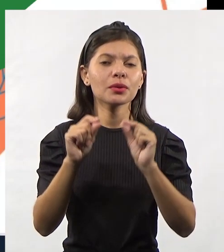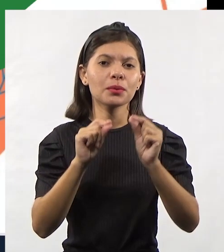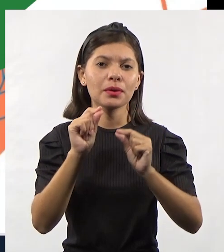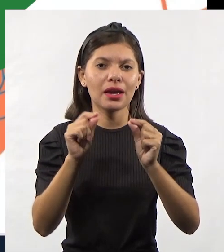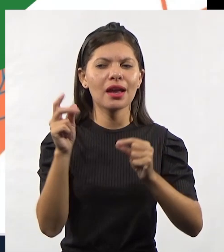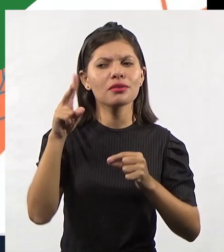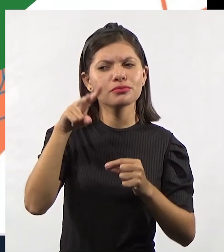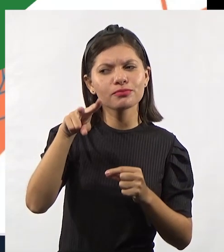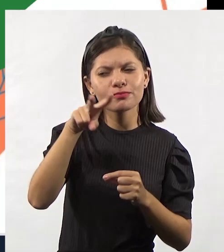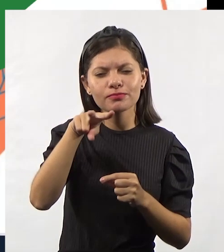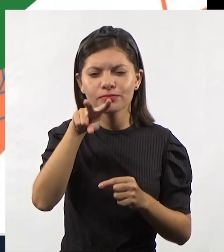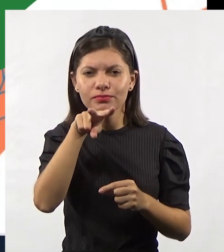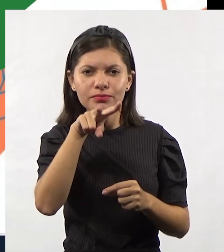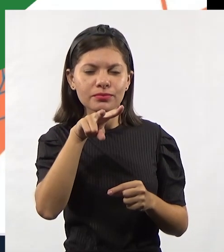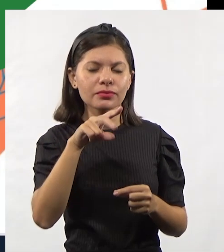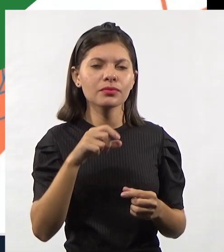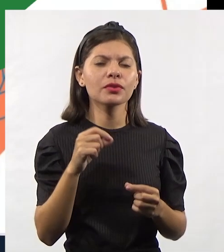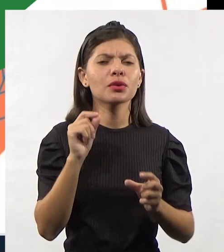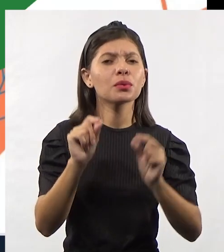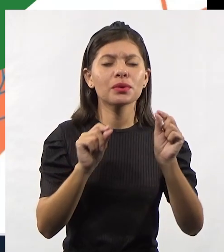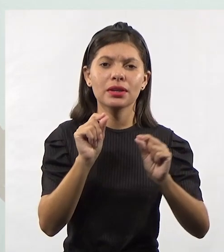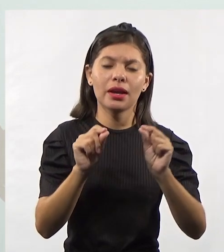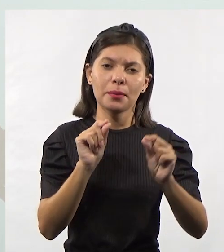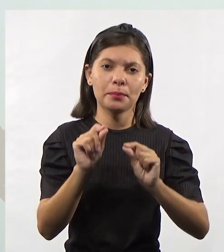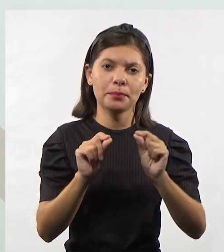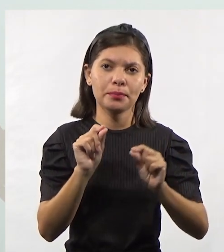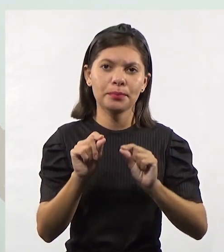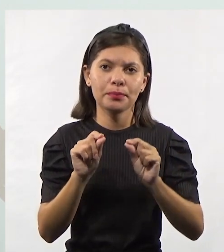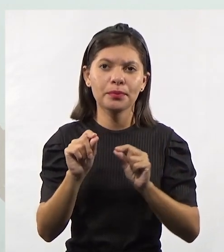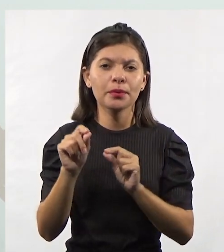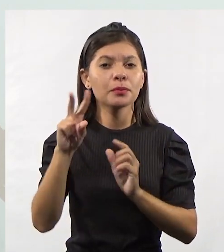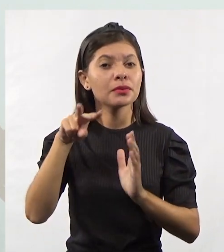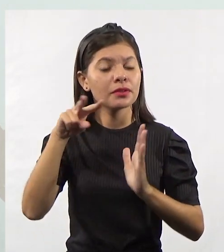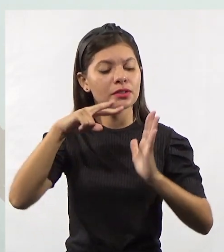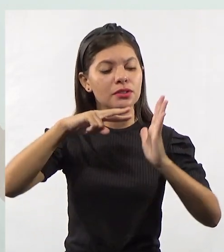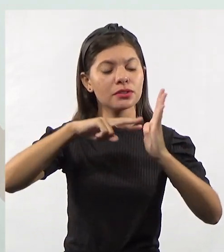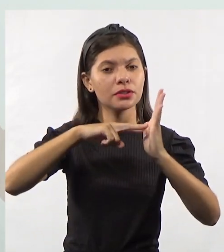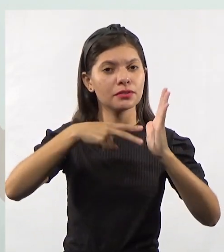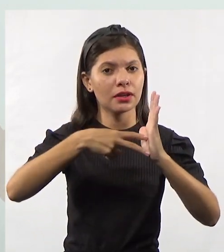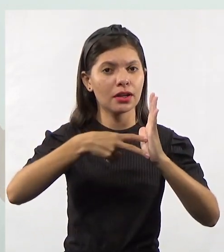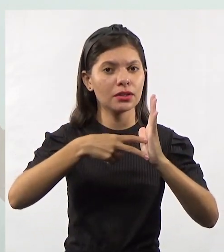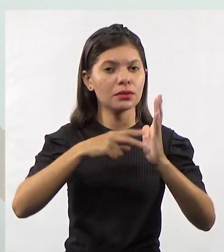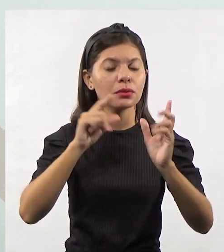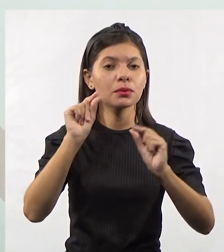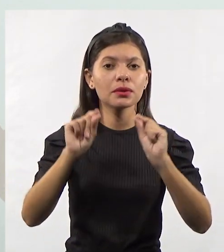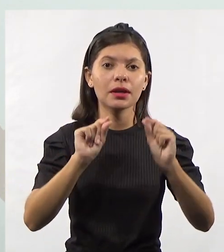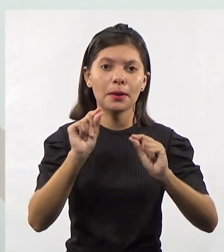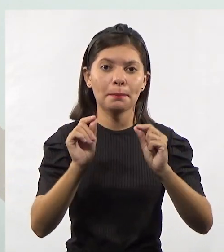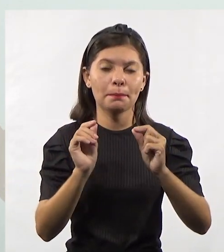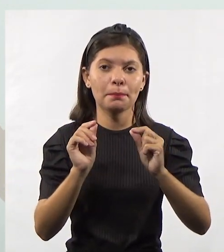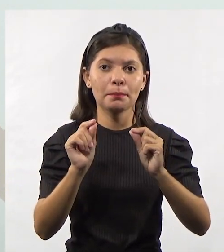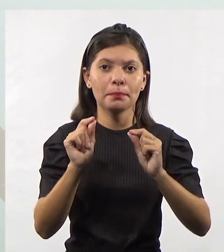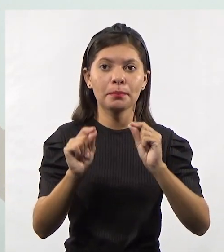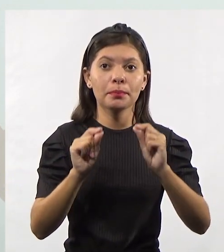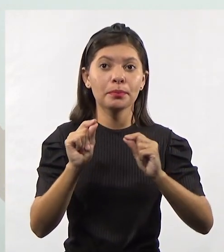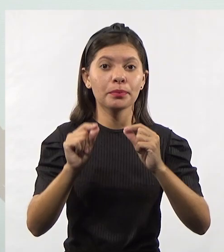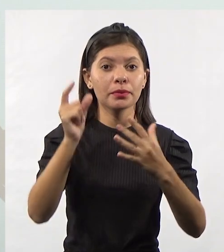da observação o que que é observação a observação consiste na pesquisa na